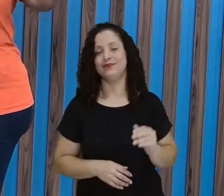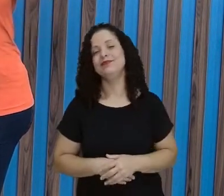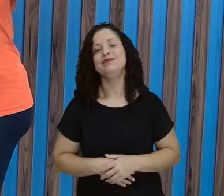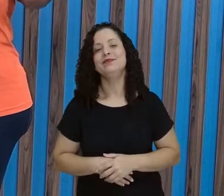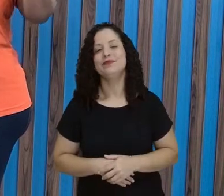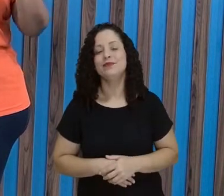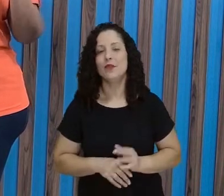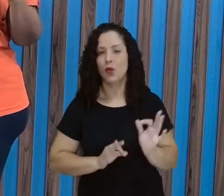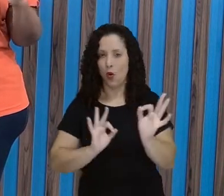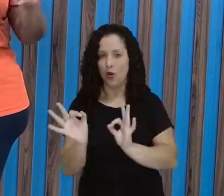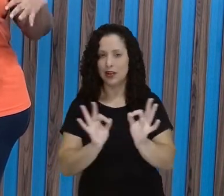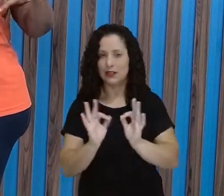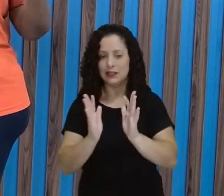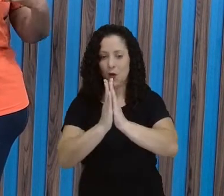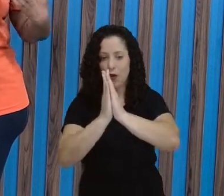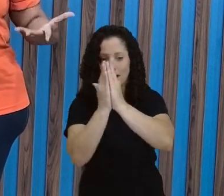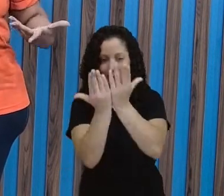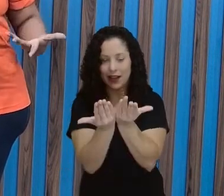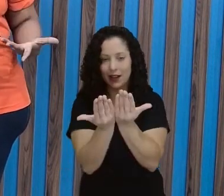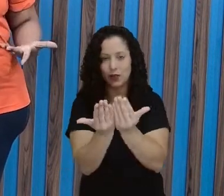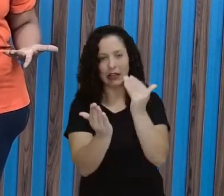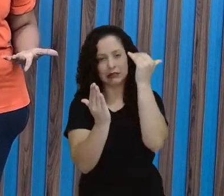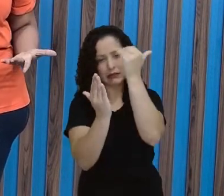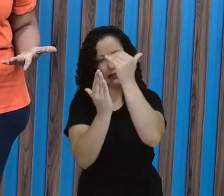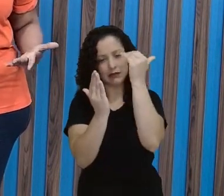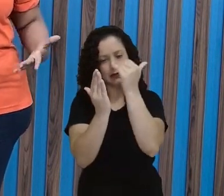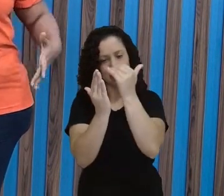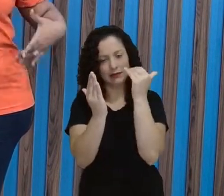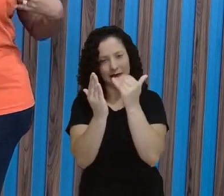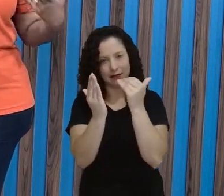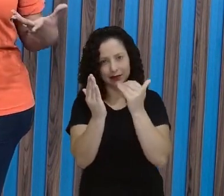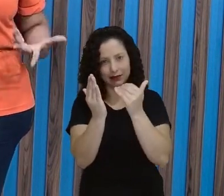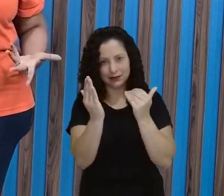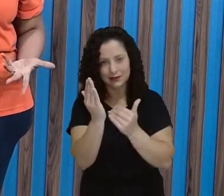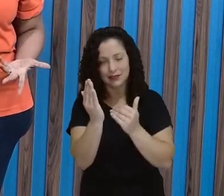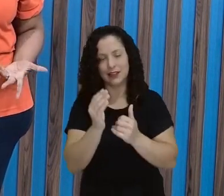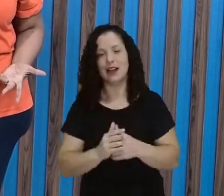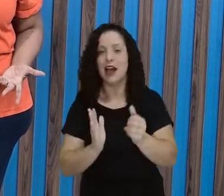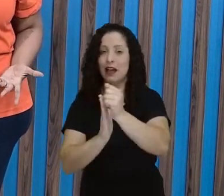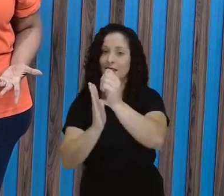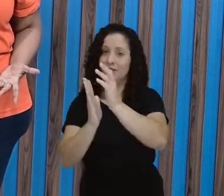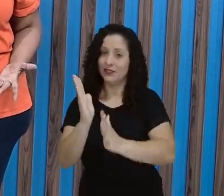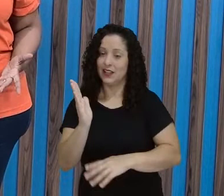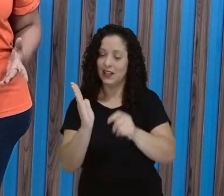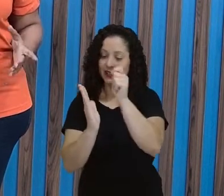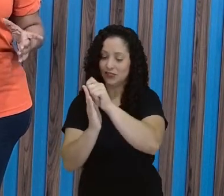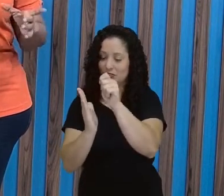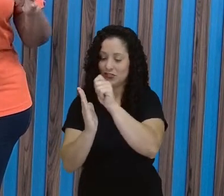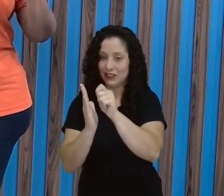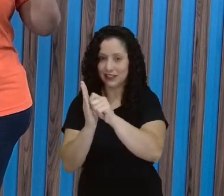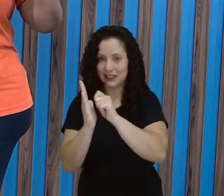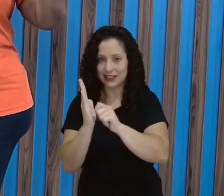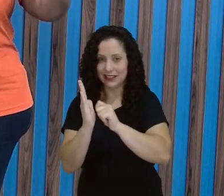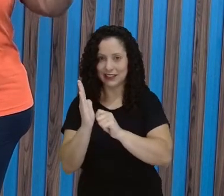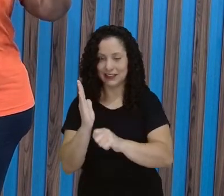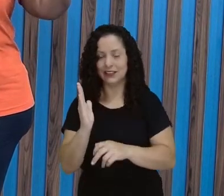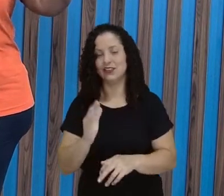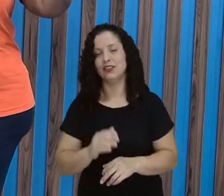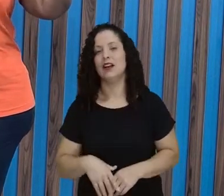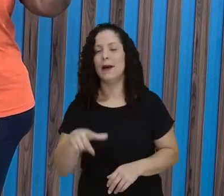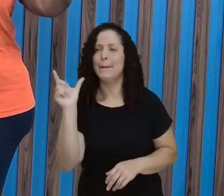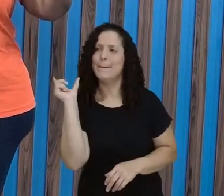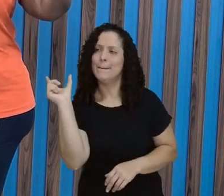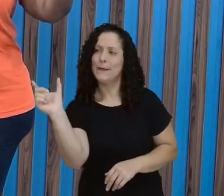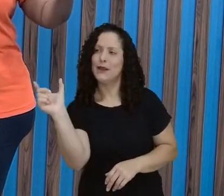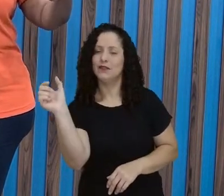A gente não organiza o caderno para começar as atividades da noite, as atividades escritas. Então, essa palavra que a